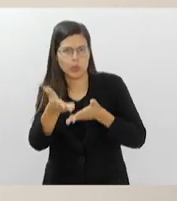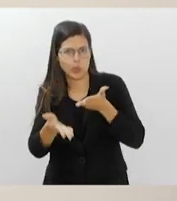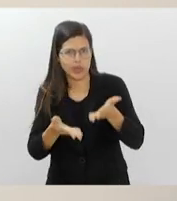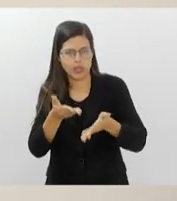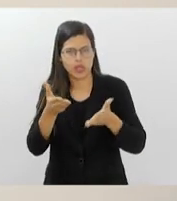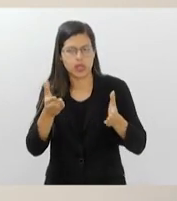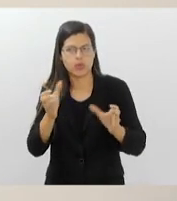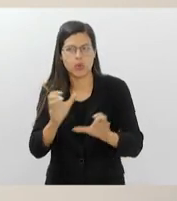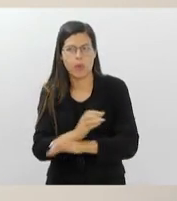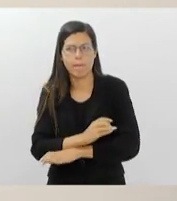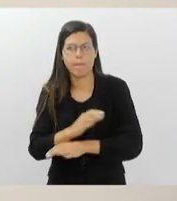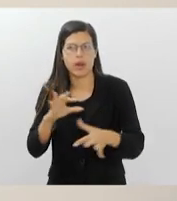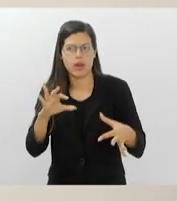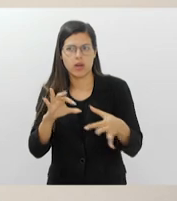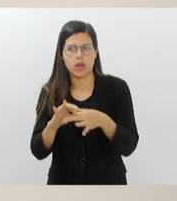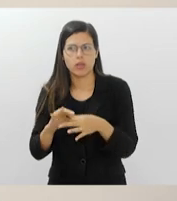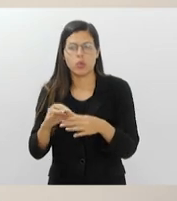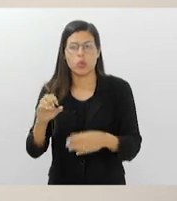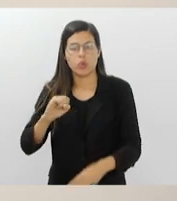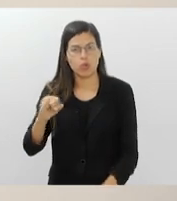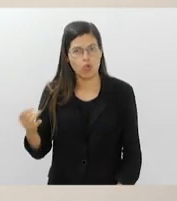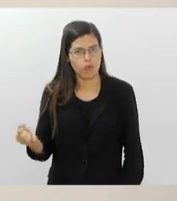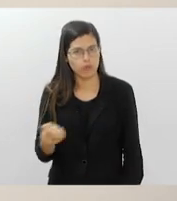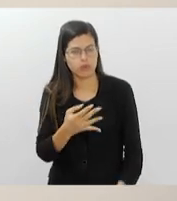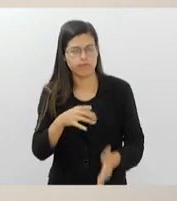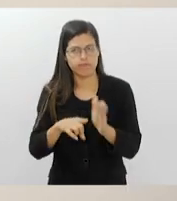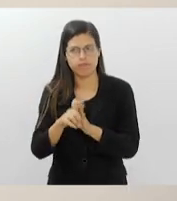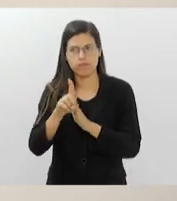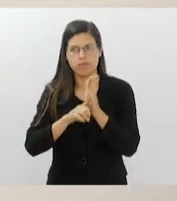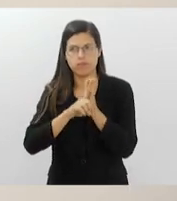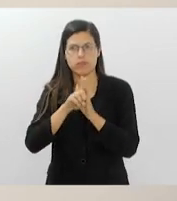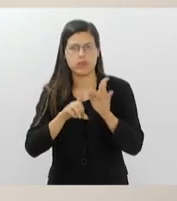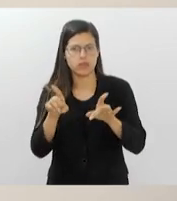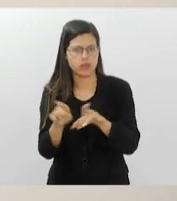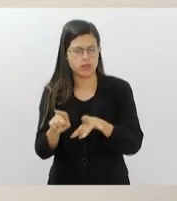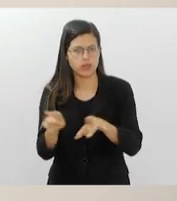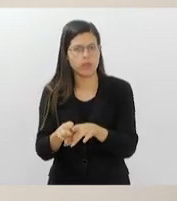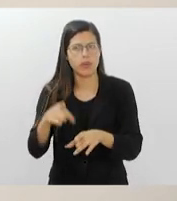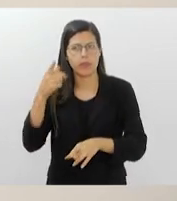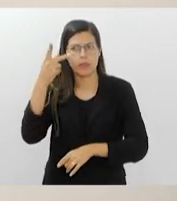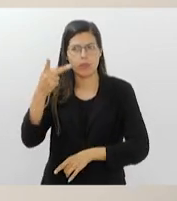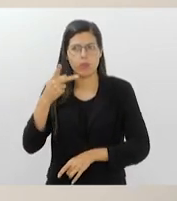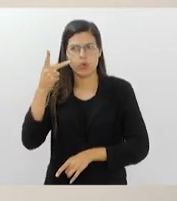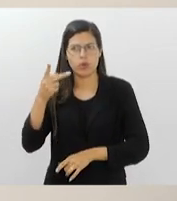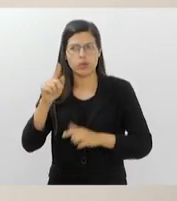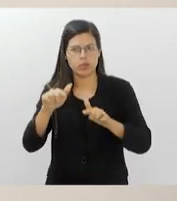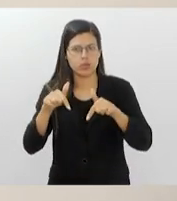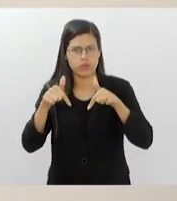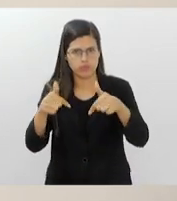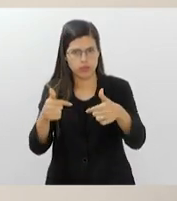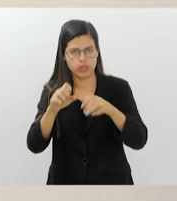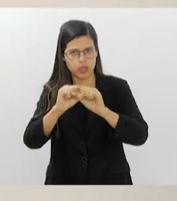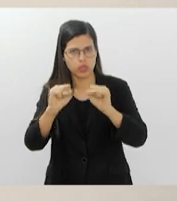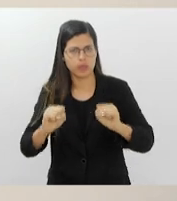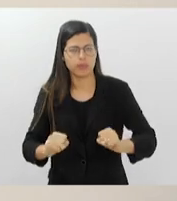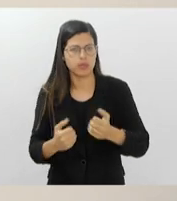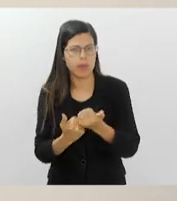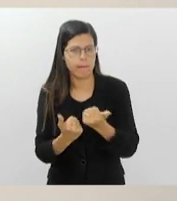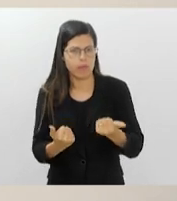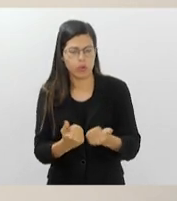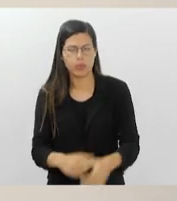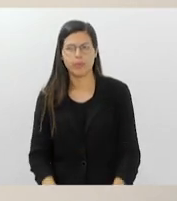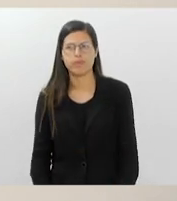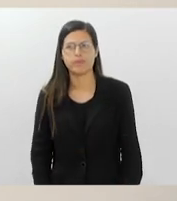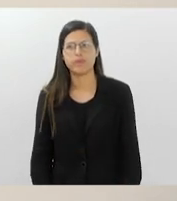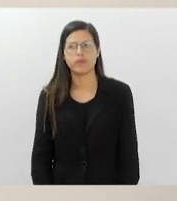pessoa tá na inovação e na pesquisa e tá nesse componente de políticas arrojadas e sistemas de apoio Então é por meio né da